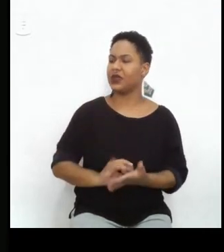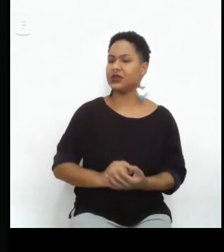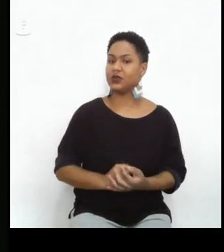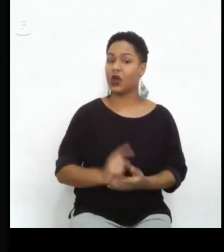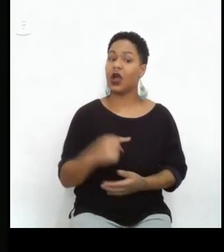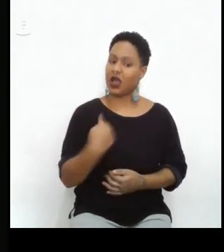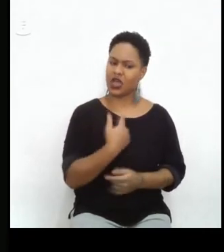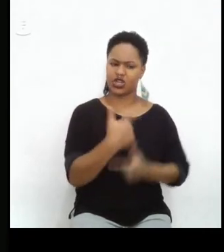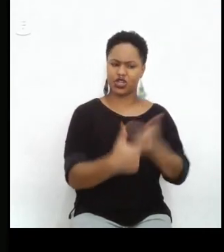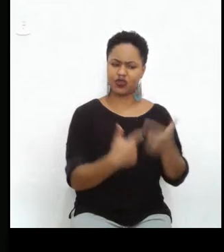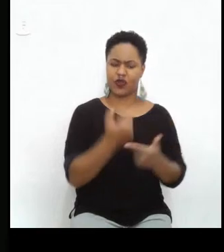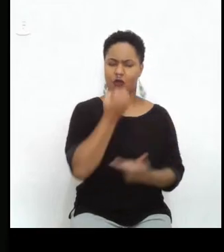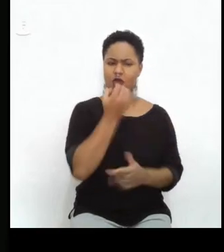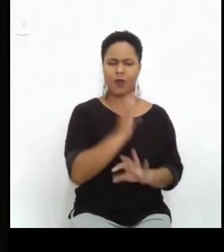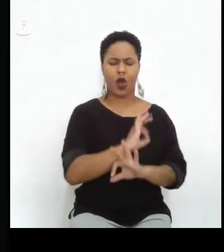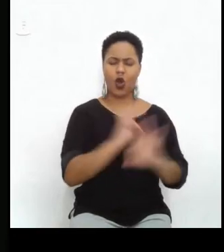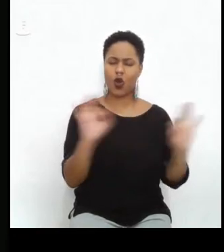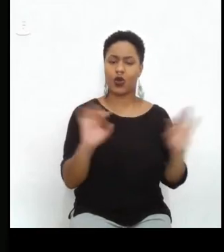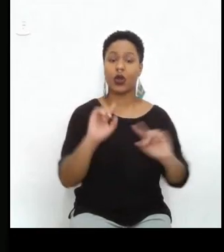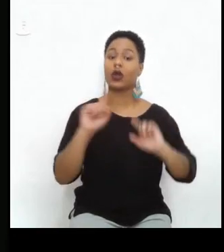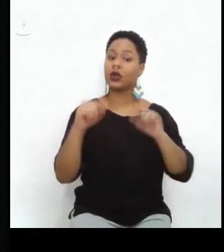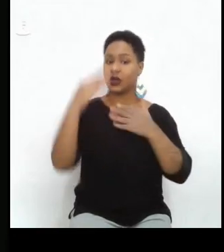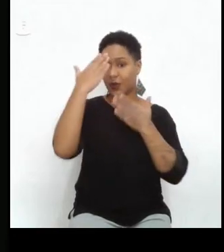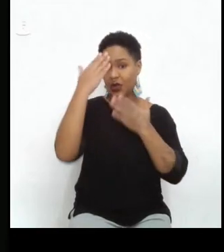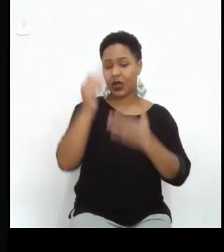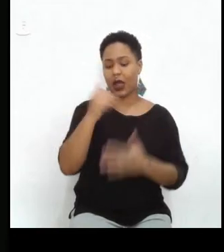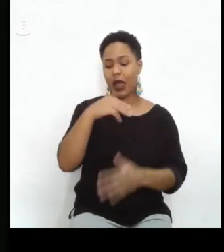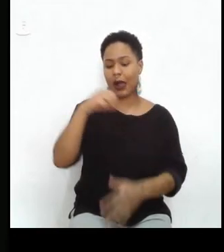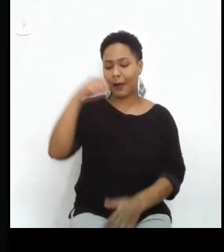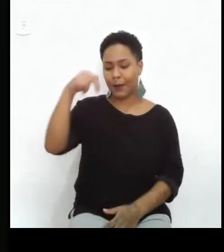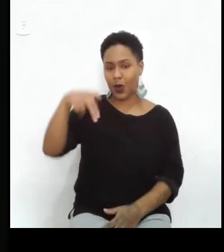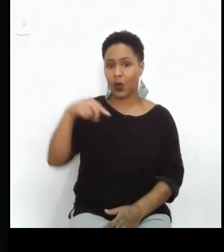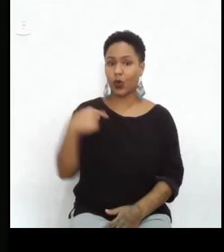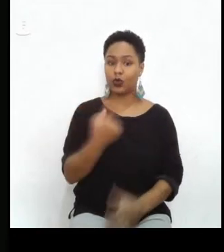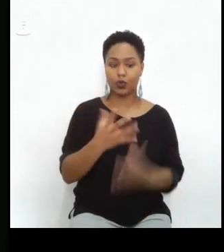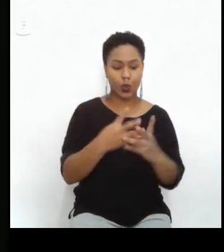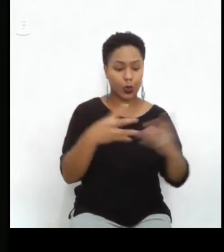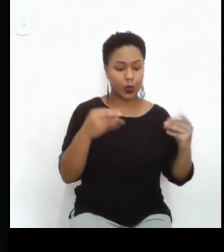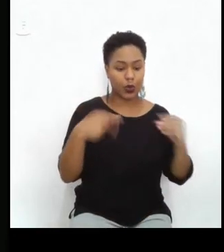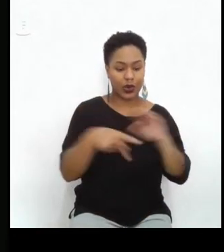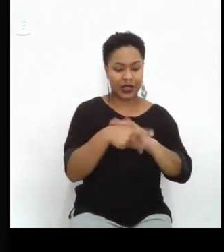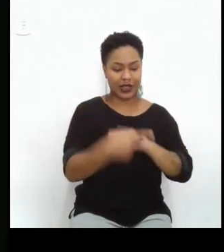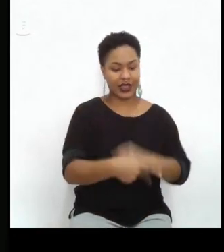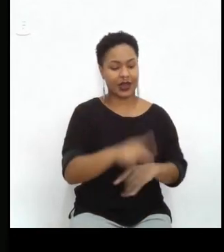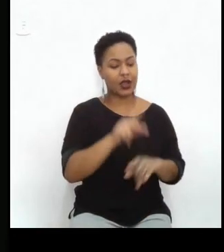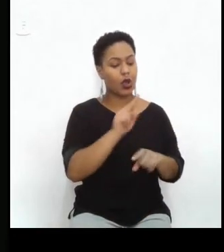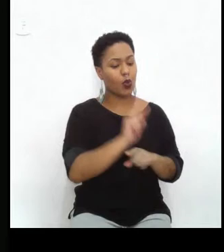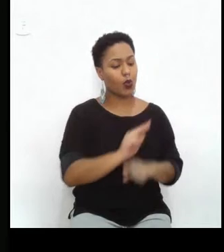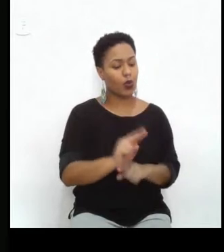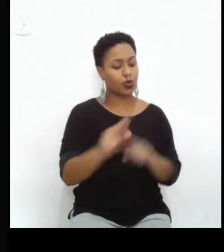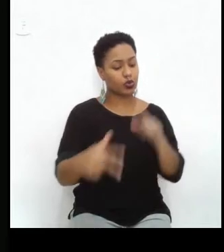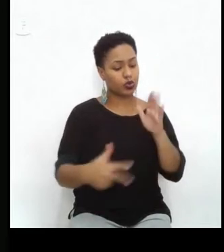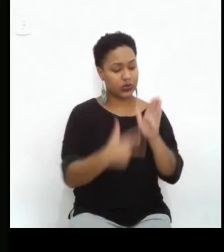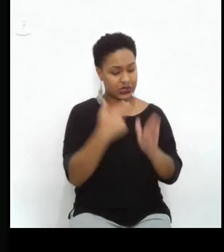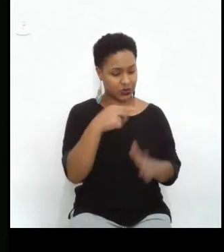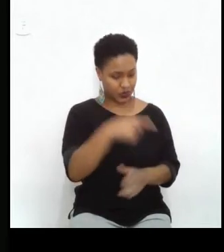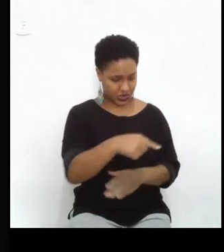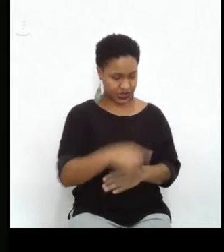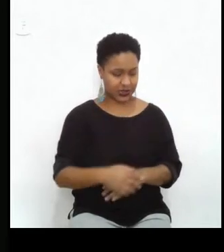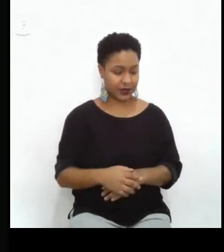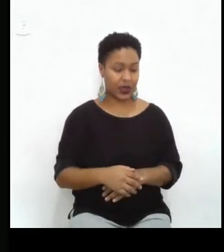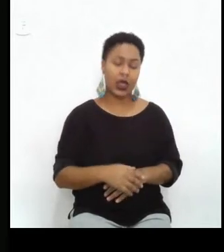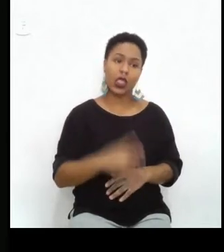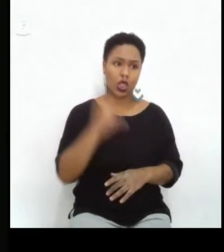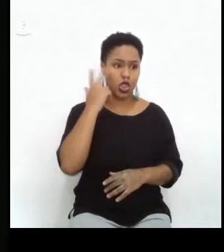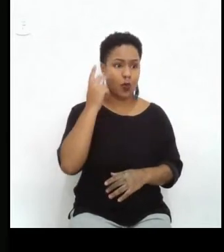ótimo trabalho depois você agradece a mão Nossa curandeira clínica que cuidou da sua cirurgia Geralmente as pessoas demoram